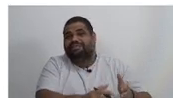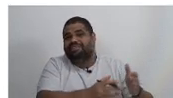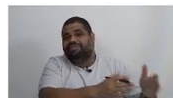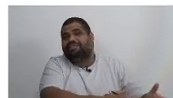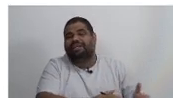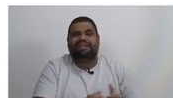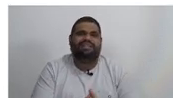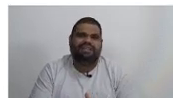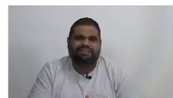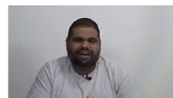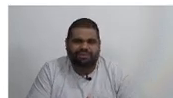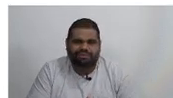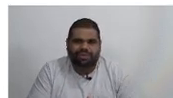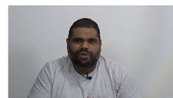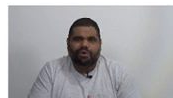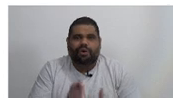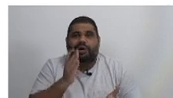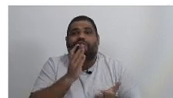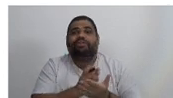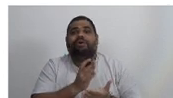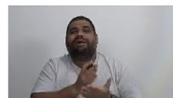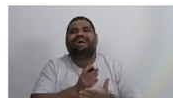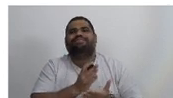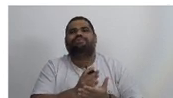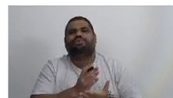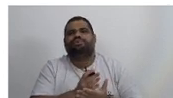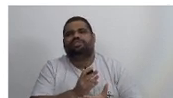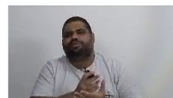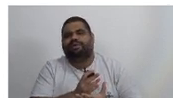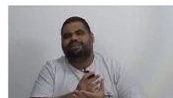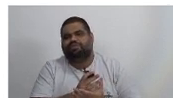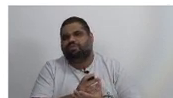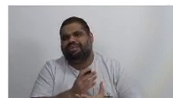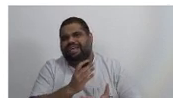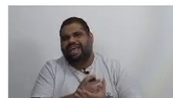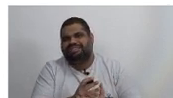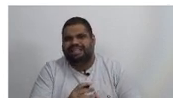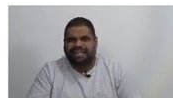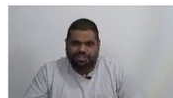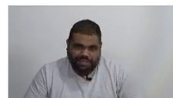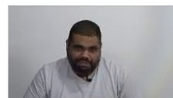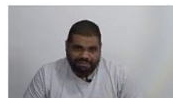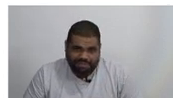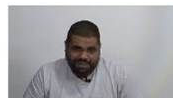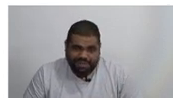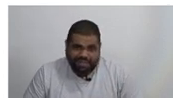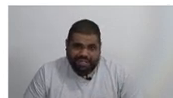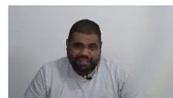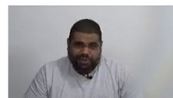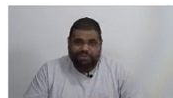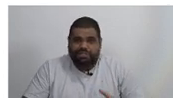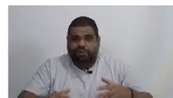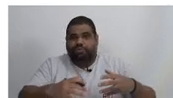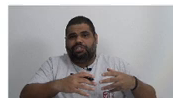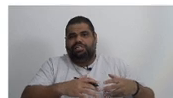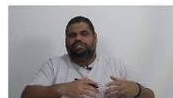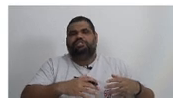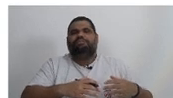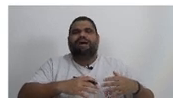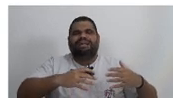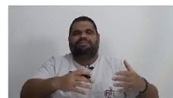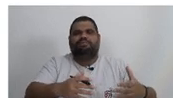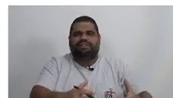não existe naquele intervalo. Qual é o valor máximo que o x pode assumir? É 7. Então, se o